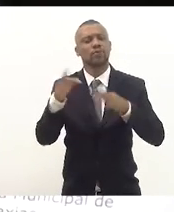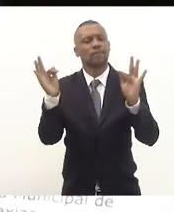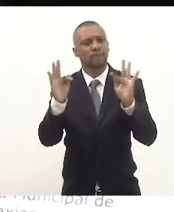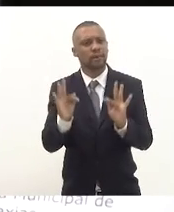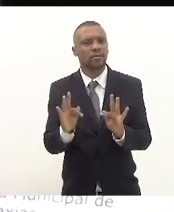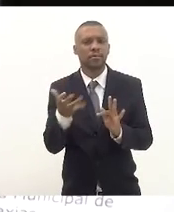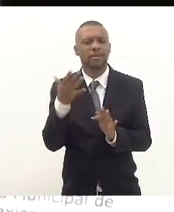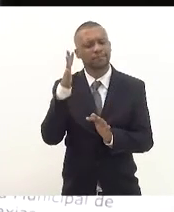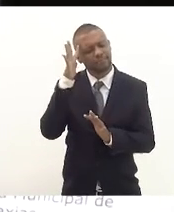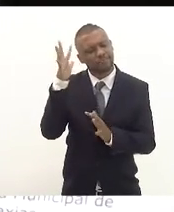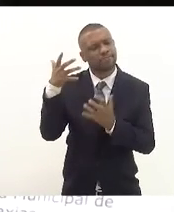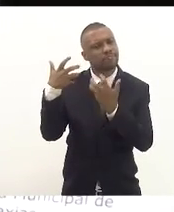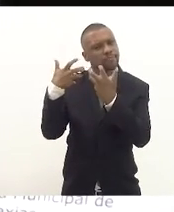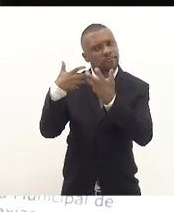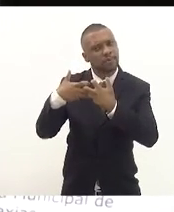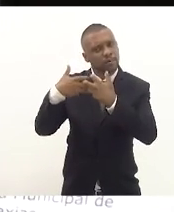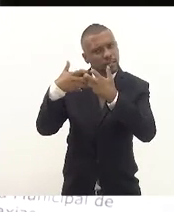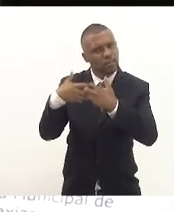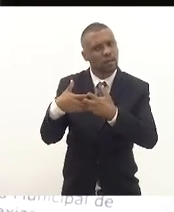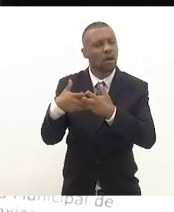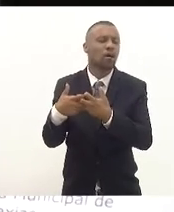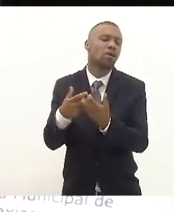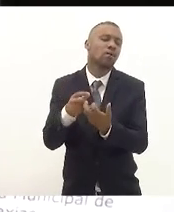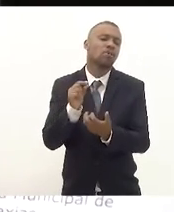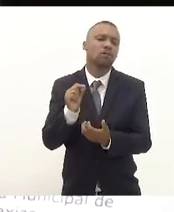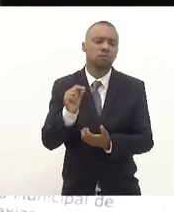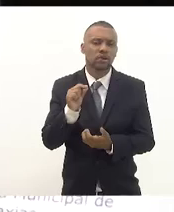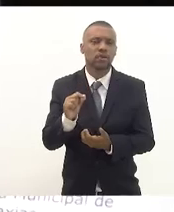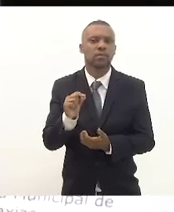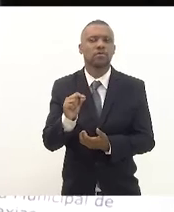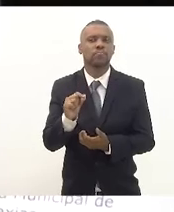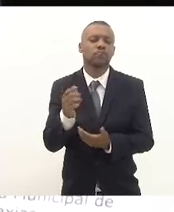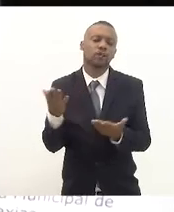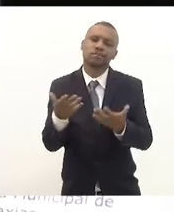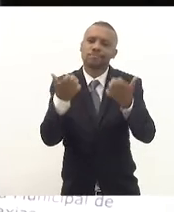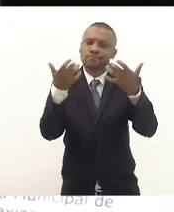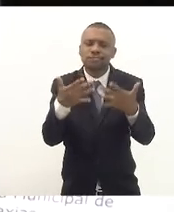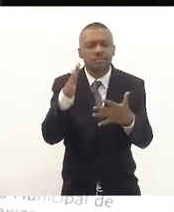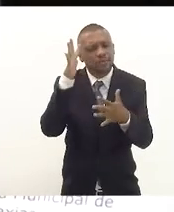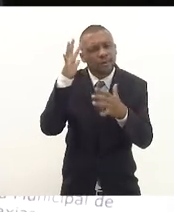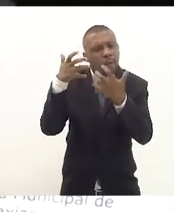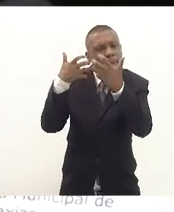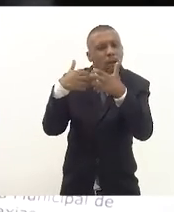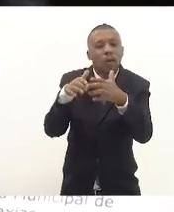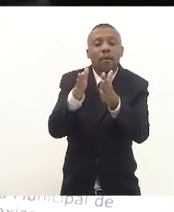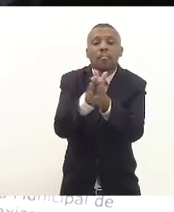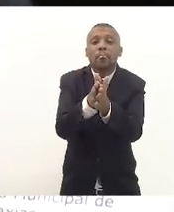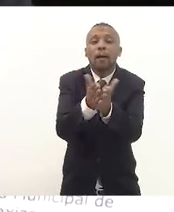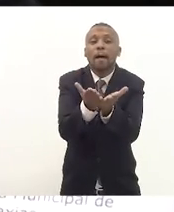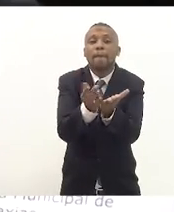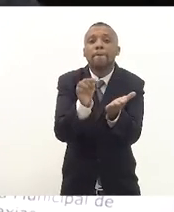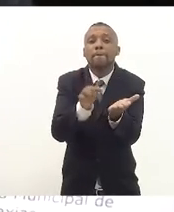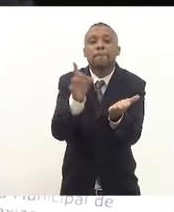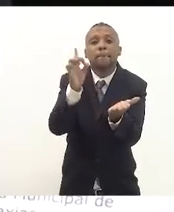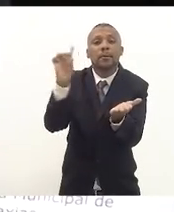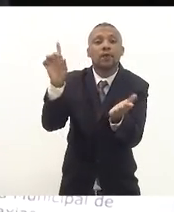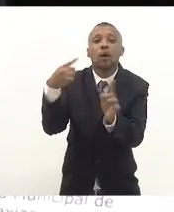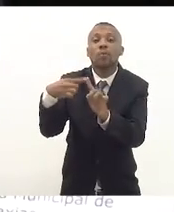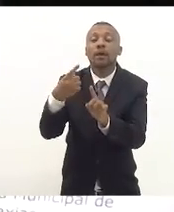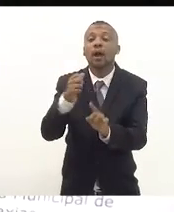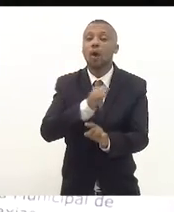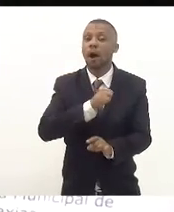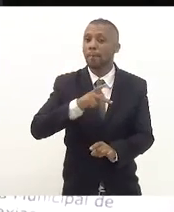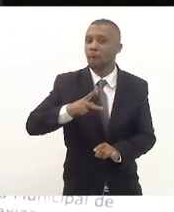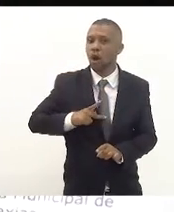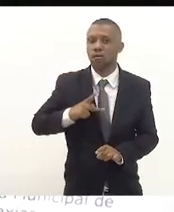ácido algo Eu queria foi uma reflexão aqui e eu vou fazer uma reflexão bíblica porque o apóstolo